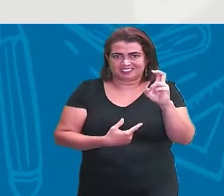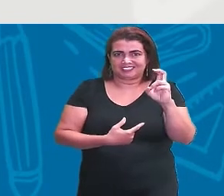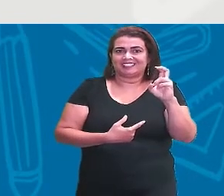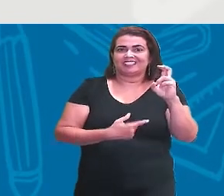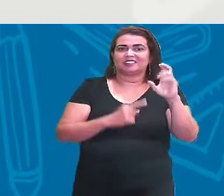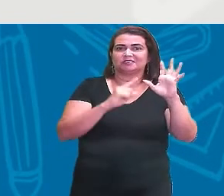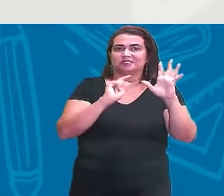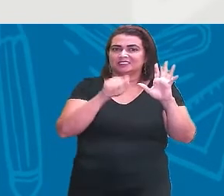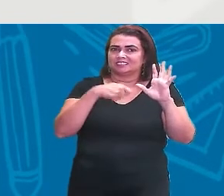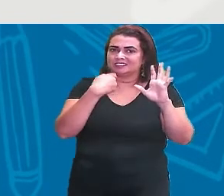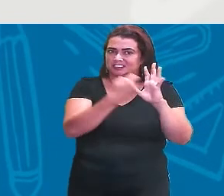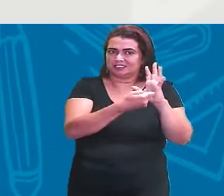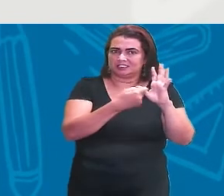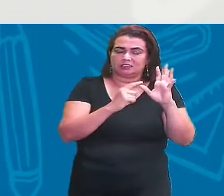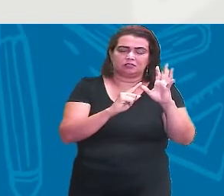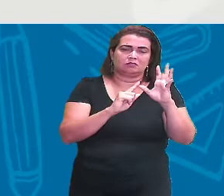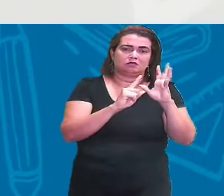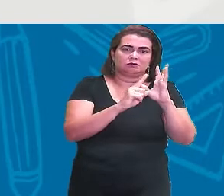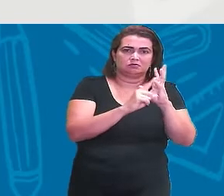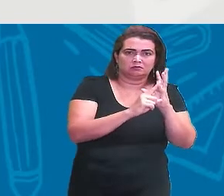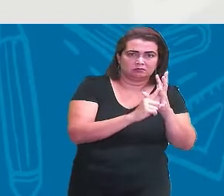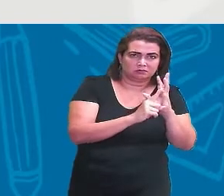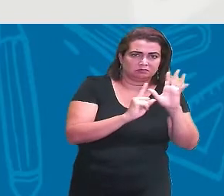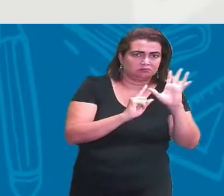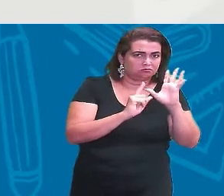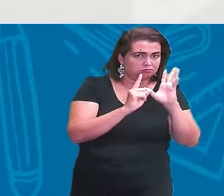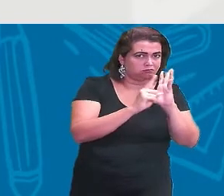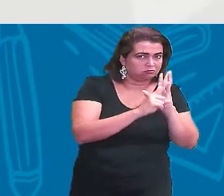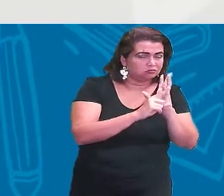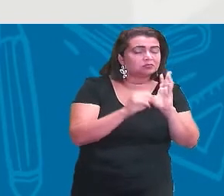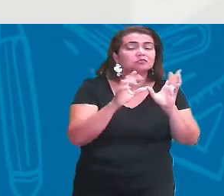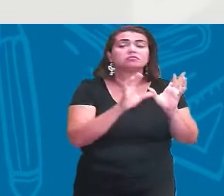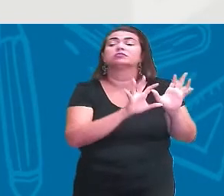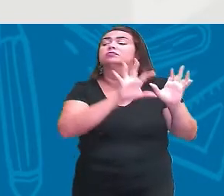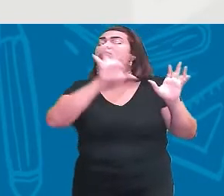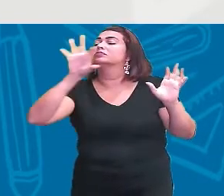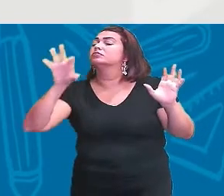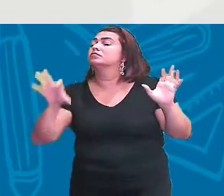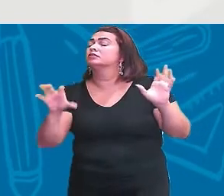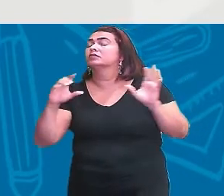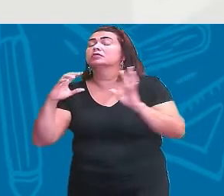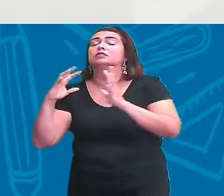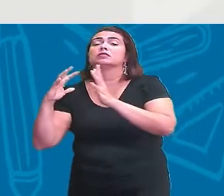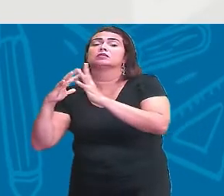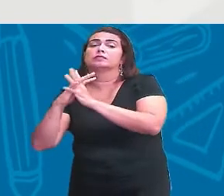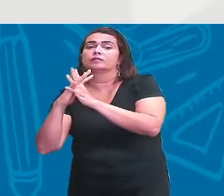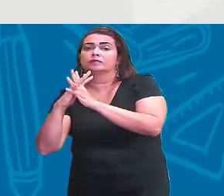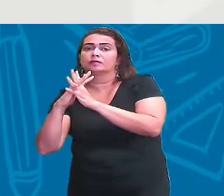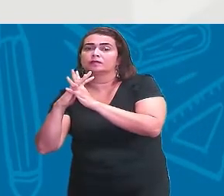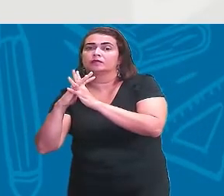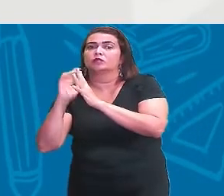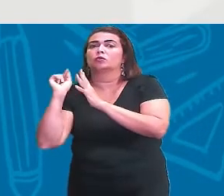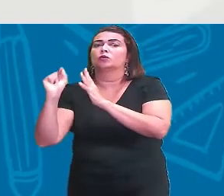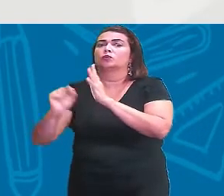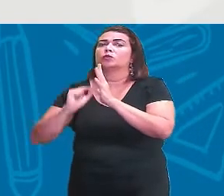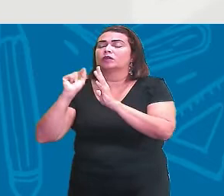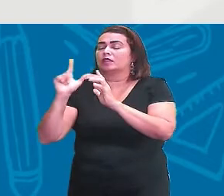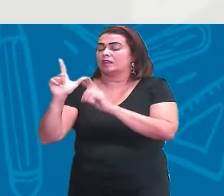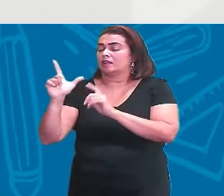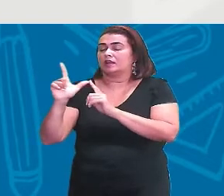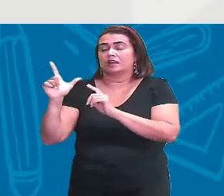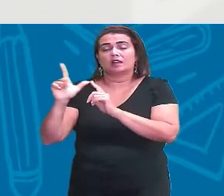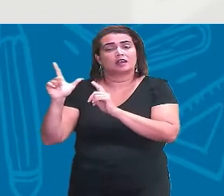as vogais, tá bom? E temos as consoantes. As consoantes são as outras